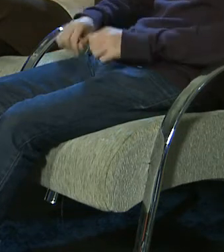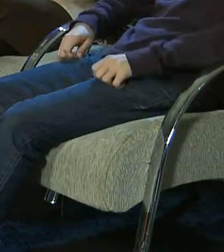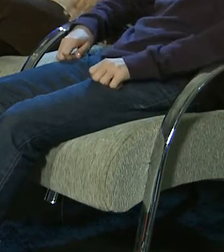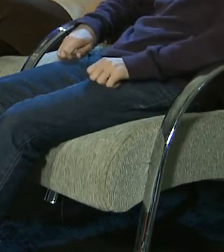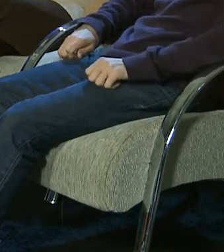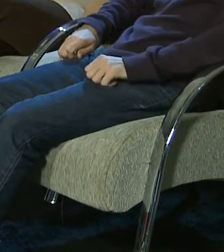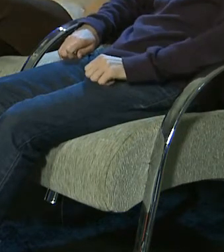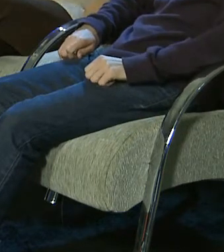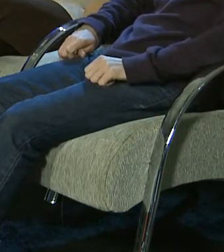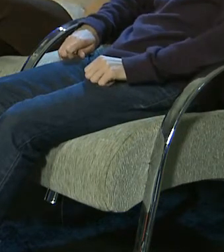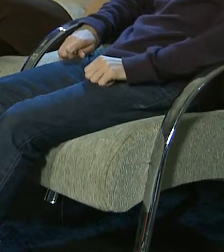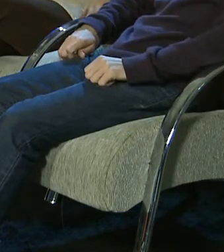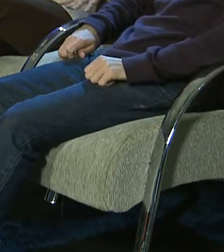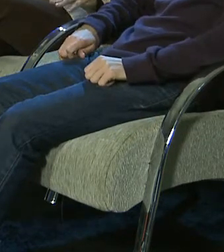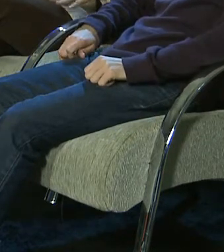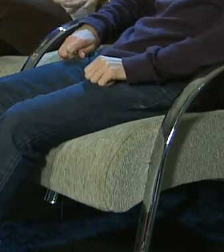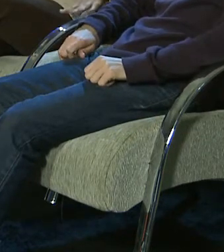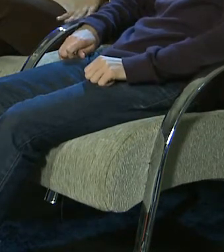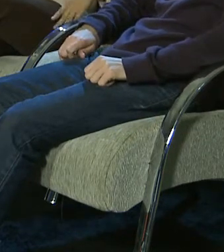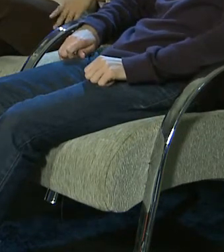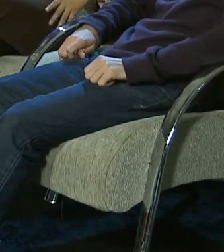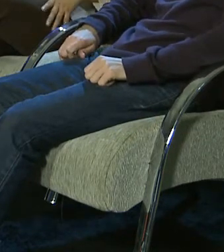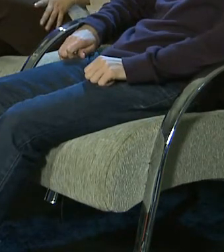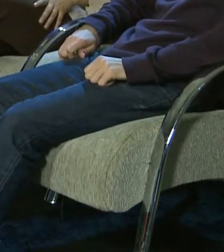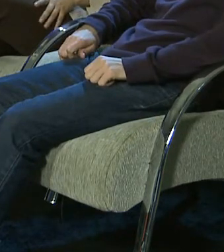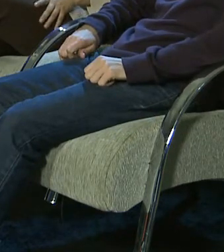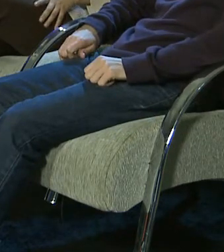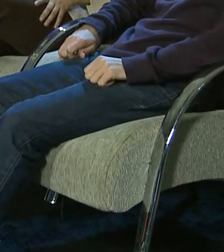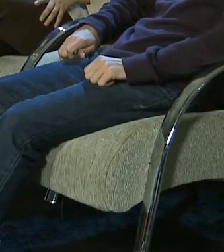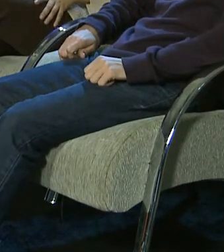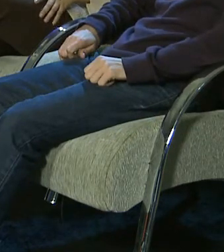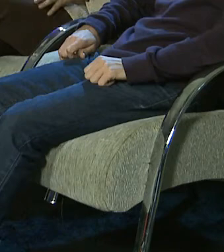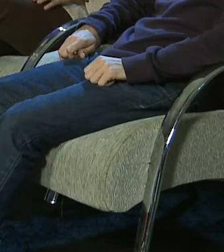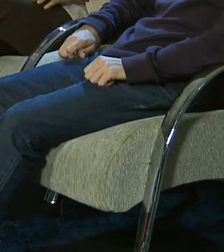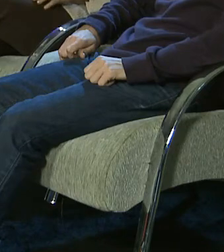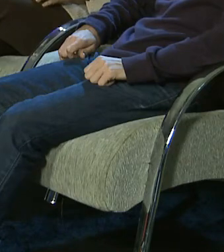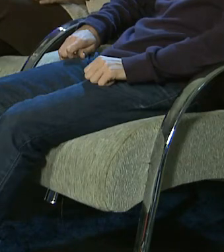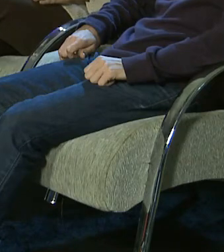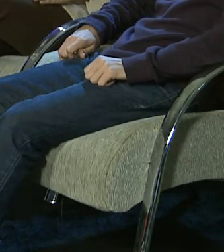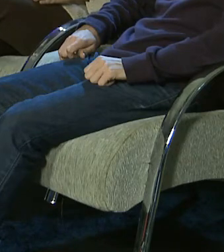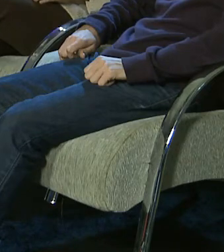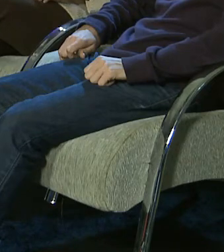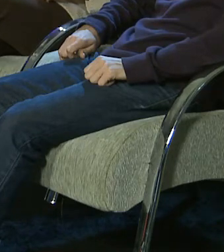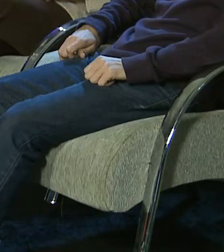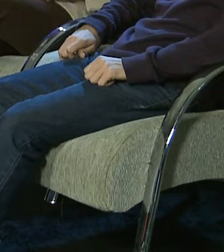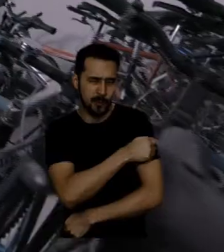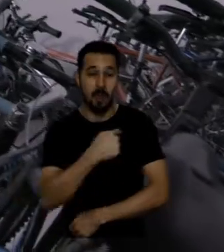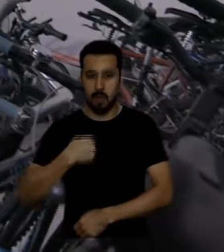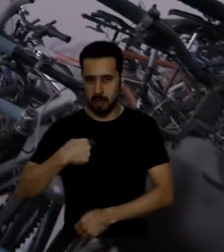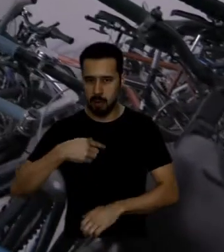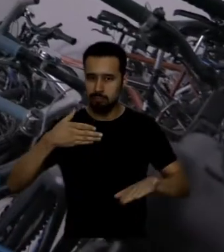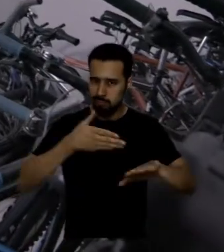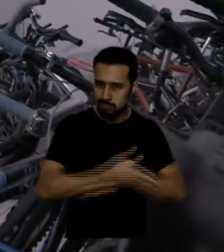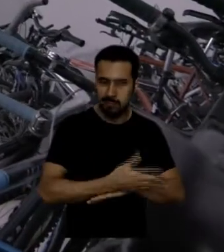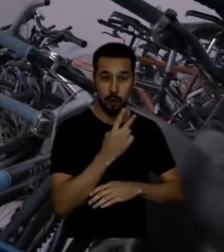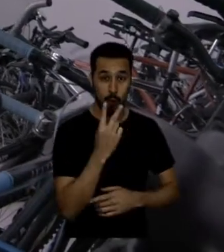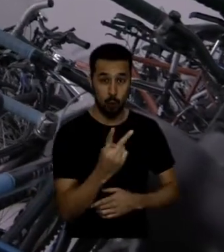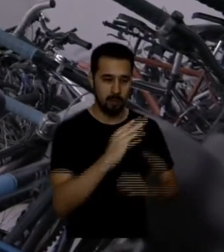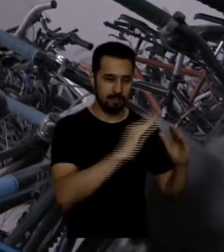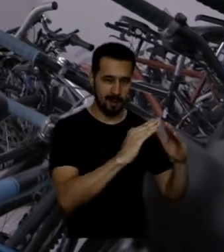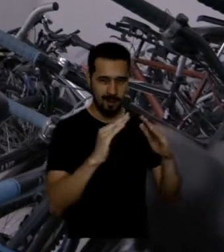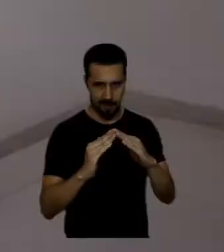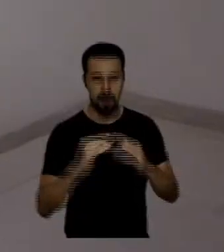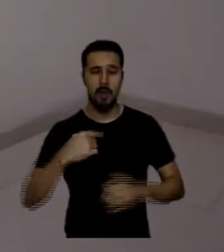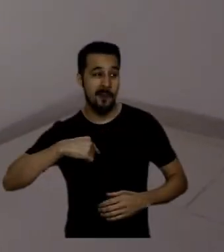tipo, ai, agora, se não for, lascou. E... aí acabou que deu certo, foi a primeira